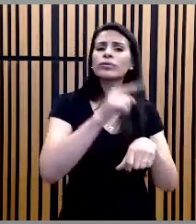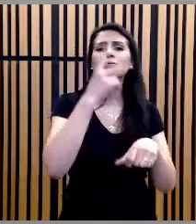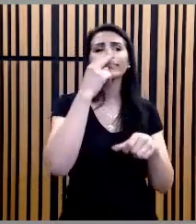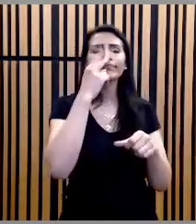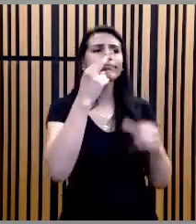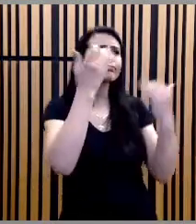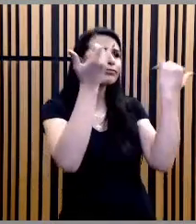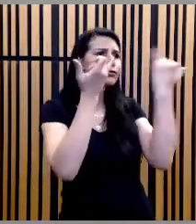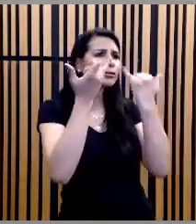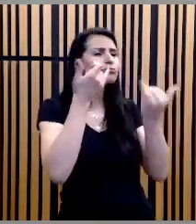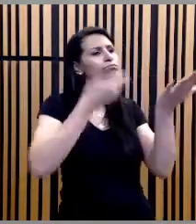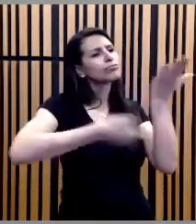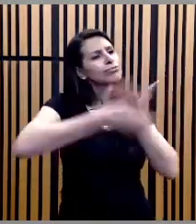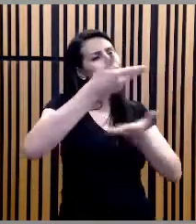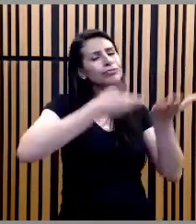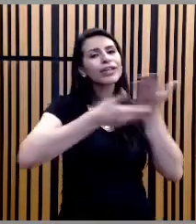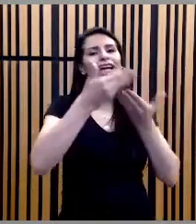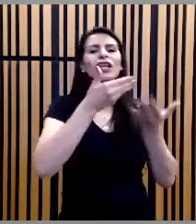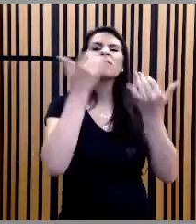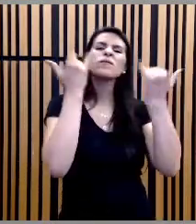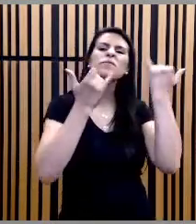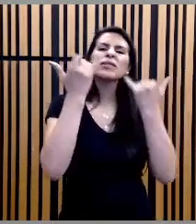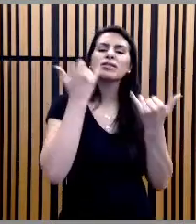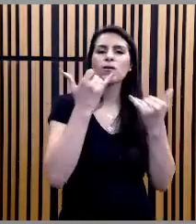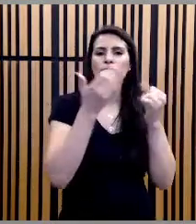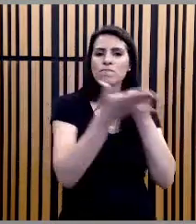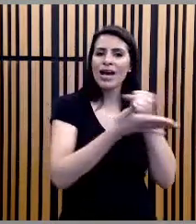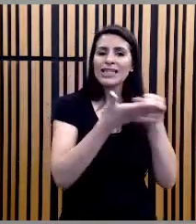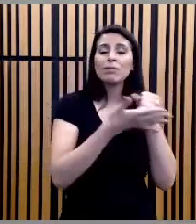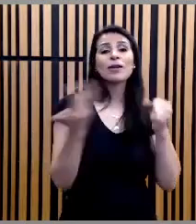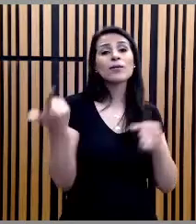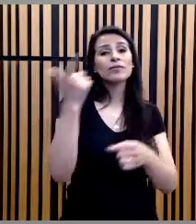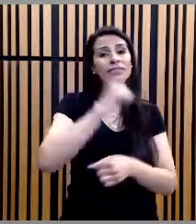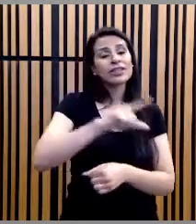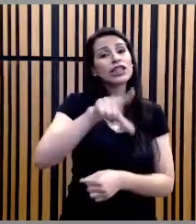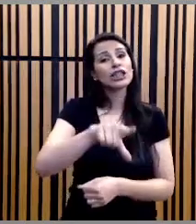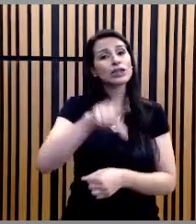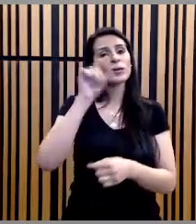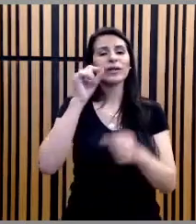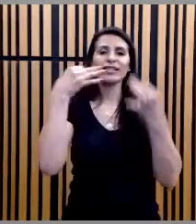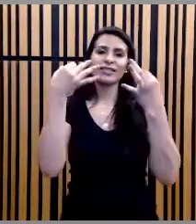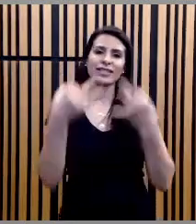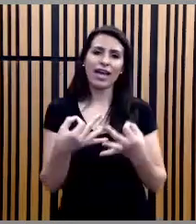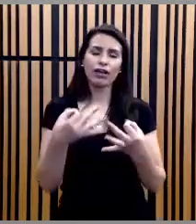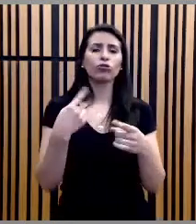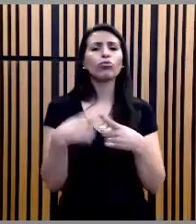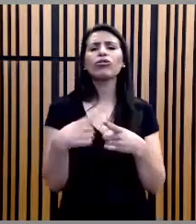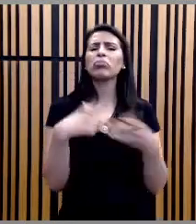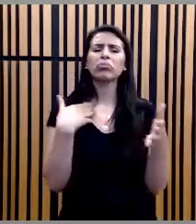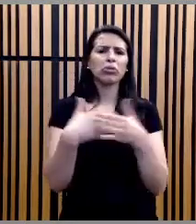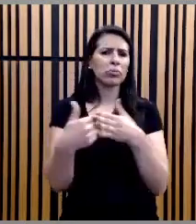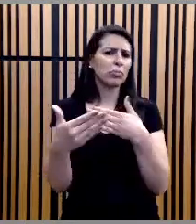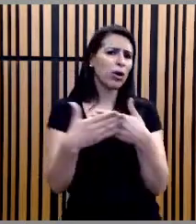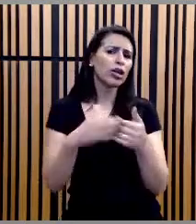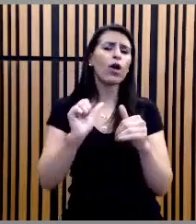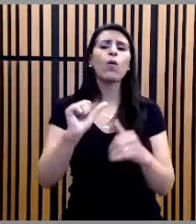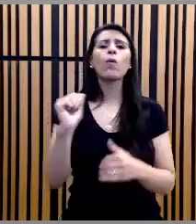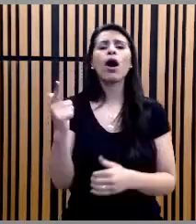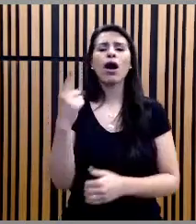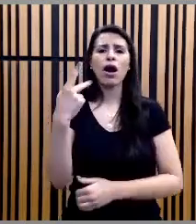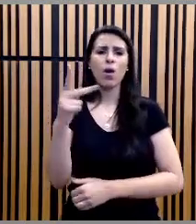trocar agora algumas ideias mais básicas aí para fazer uma escolha legal. E não importa qual curso que vocês vão fazer,